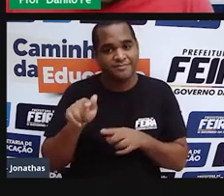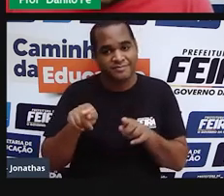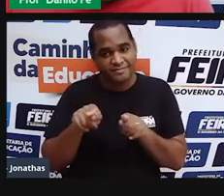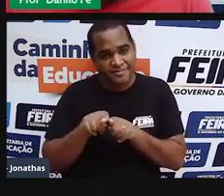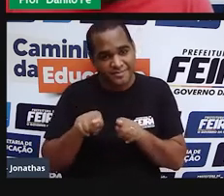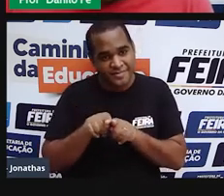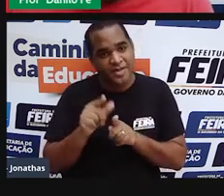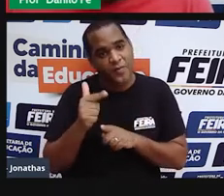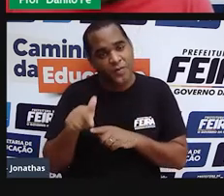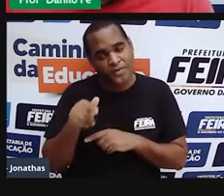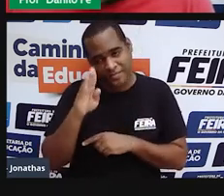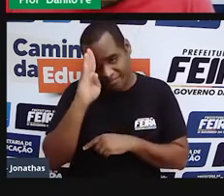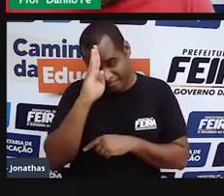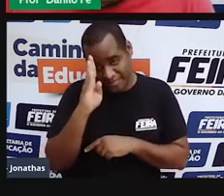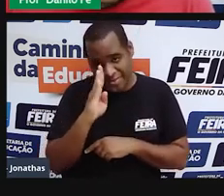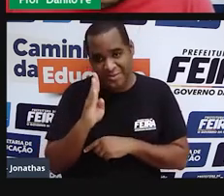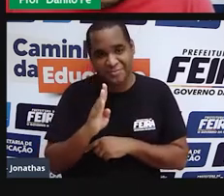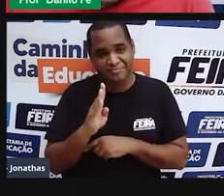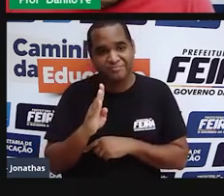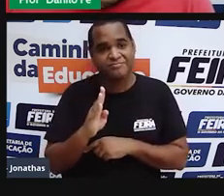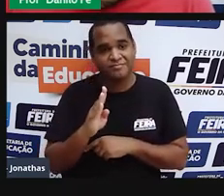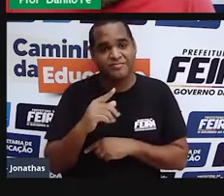O Brasil